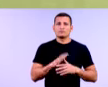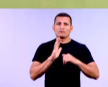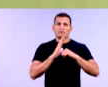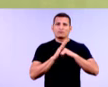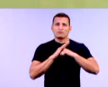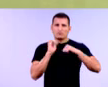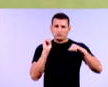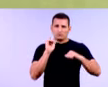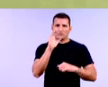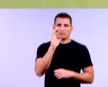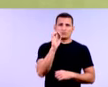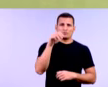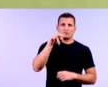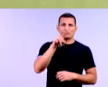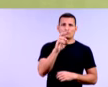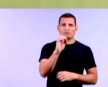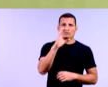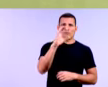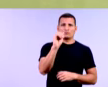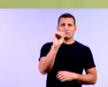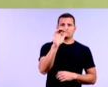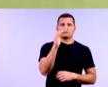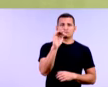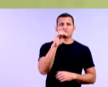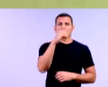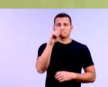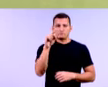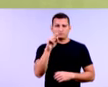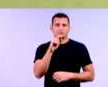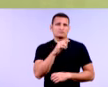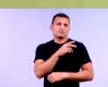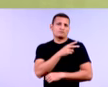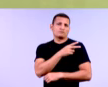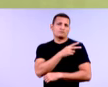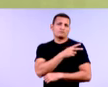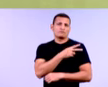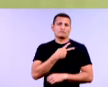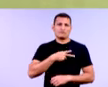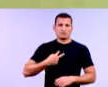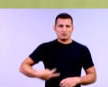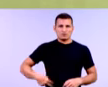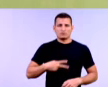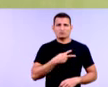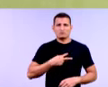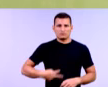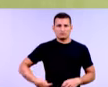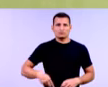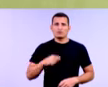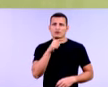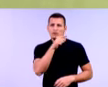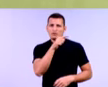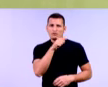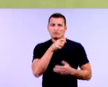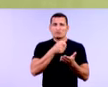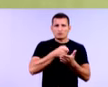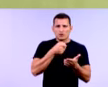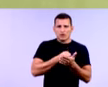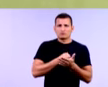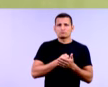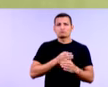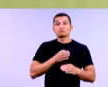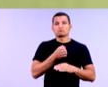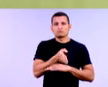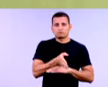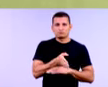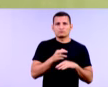pessoa fizer uma convocação a um vereador, ele é obrigado a comparecer a essa reunião, a esse encontro?